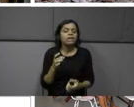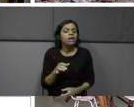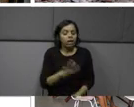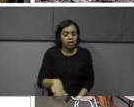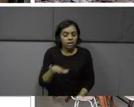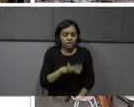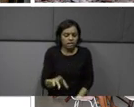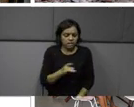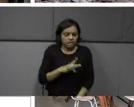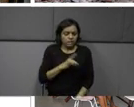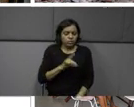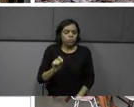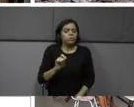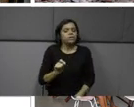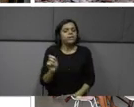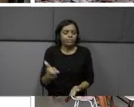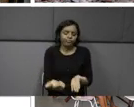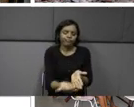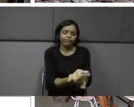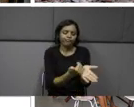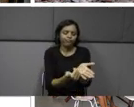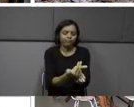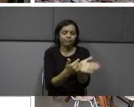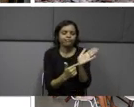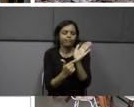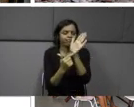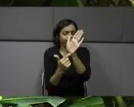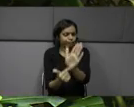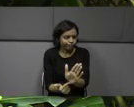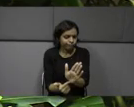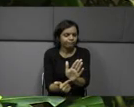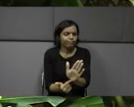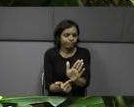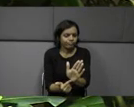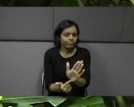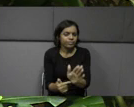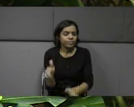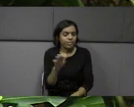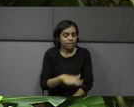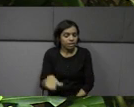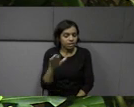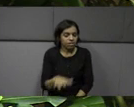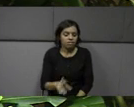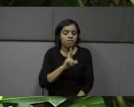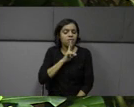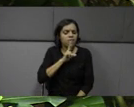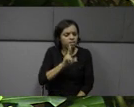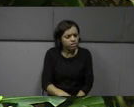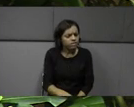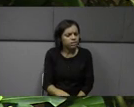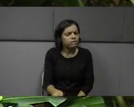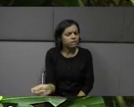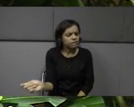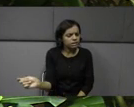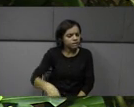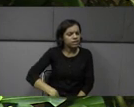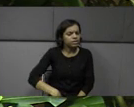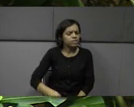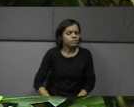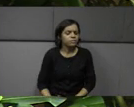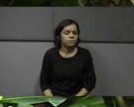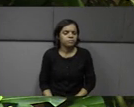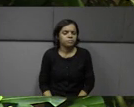desenhou o viaduto a gente tem uma dimensão do de como as crianças respondem não é aqui um